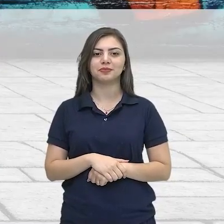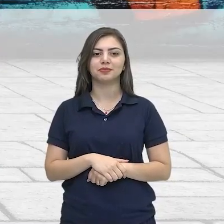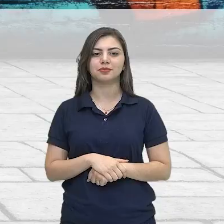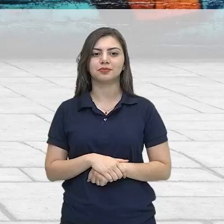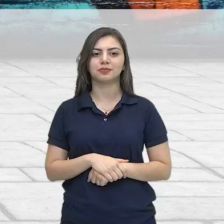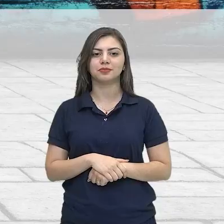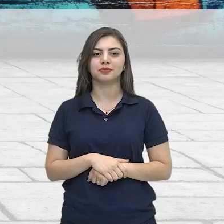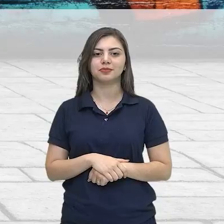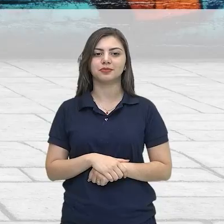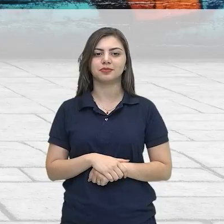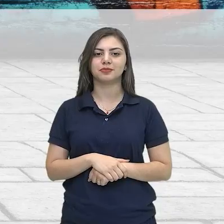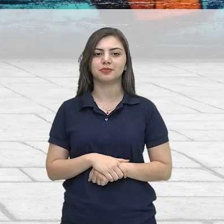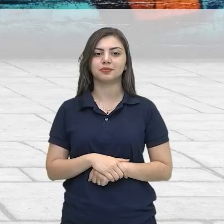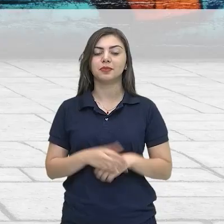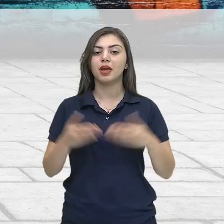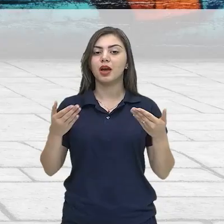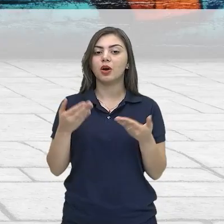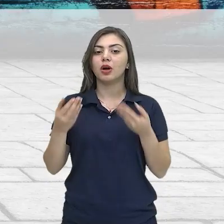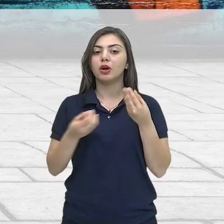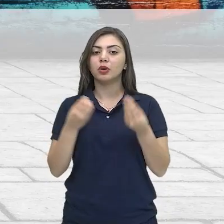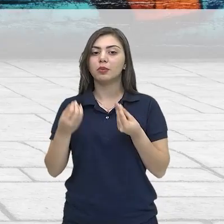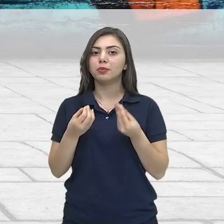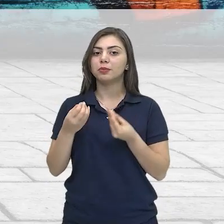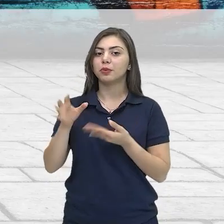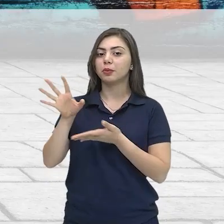Vamos ficar só no...